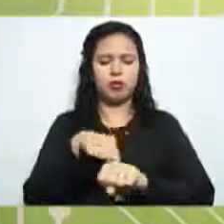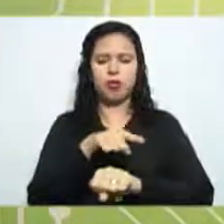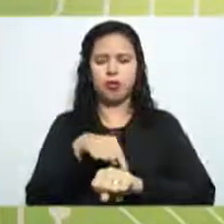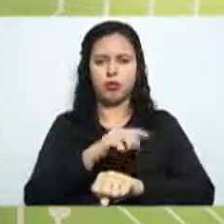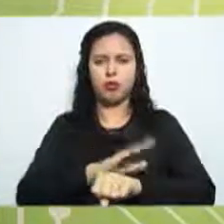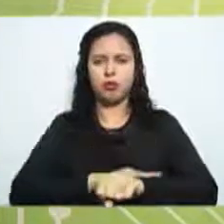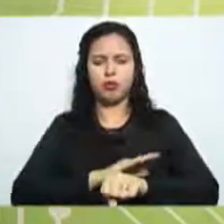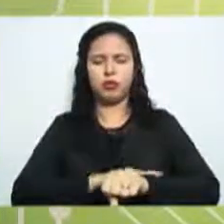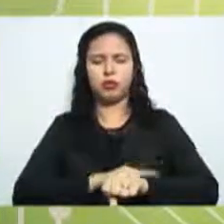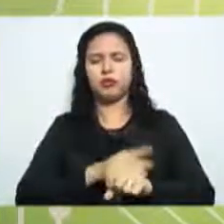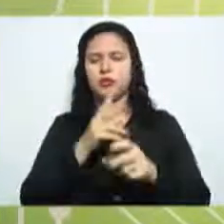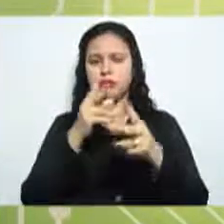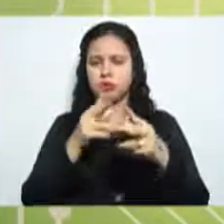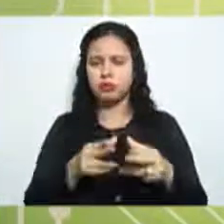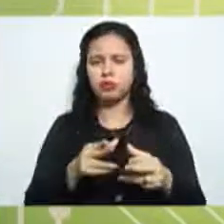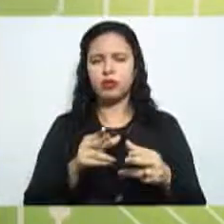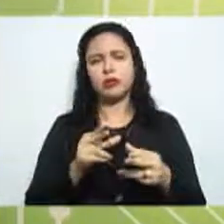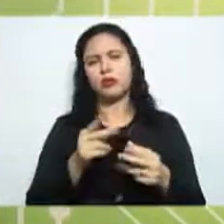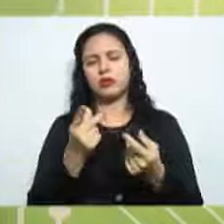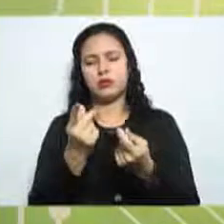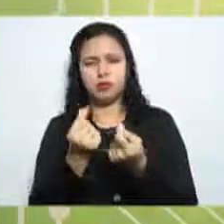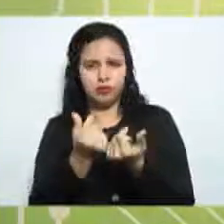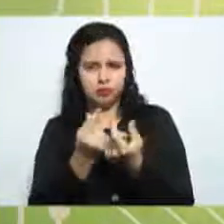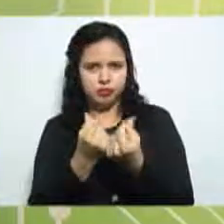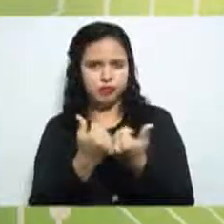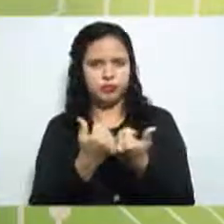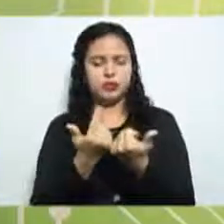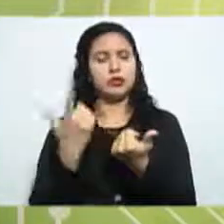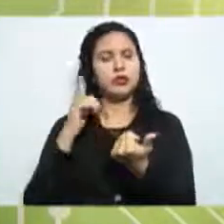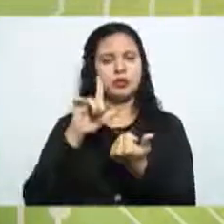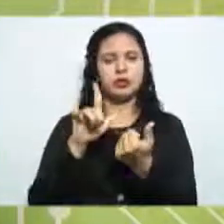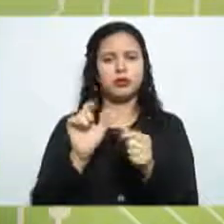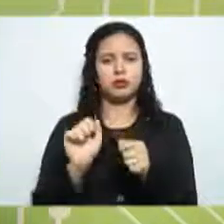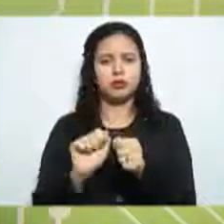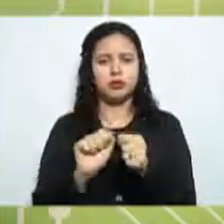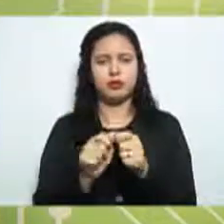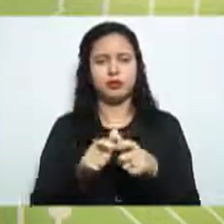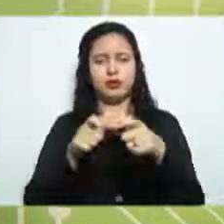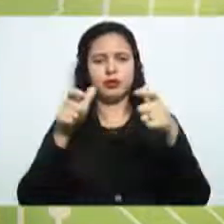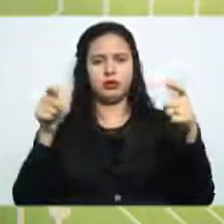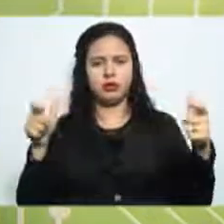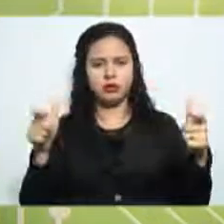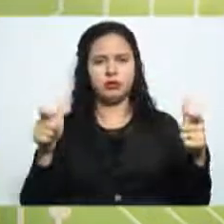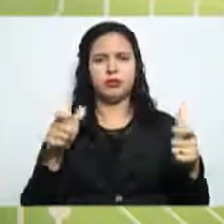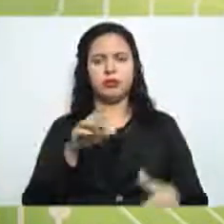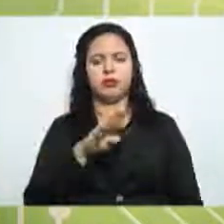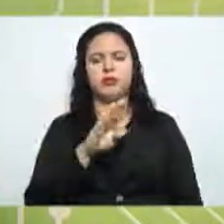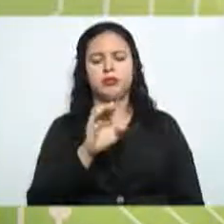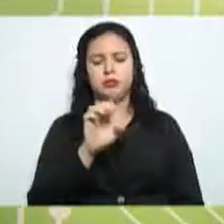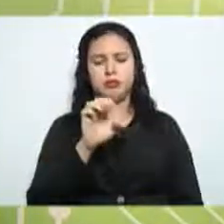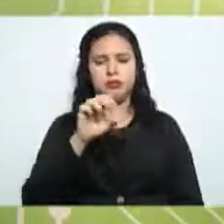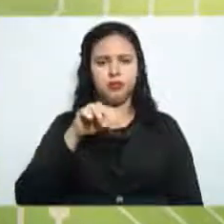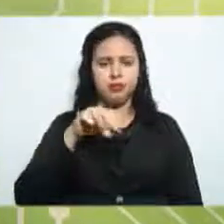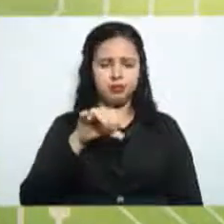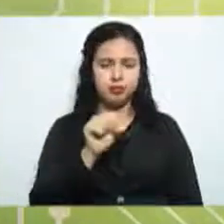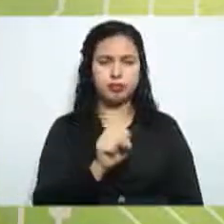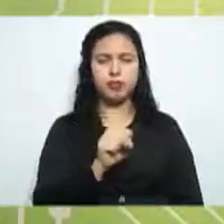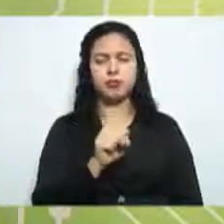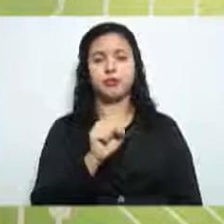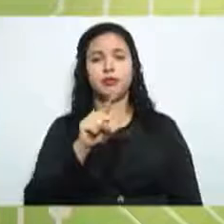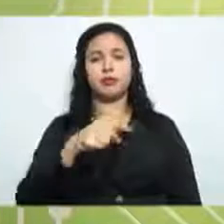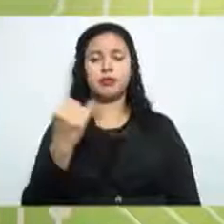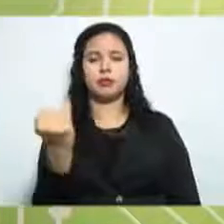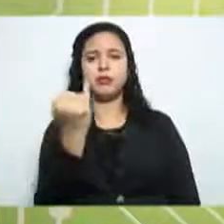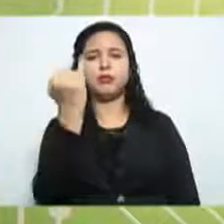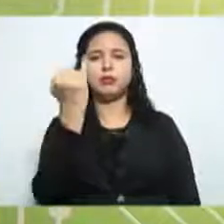ou em volume de capital envolvido, a gente consegue produzir uma quantidade maior de bens. Isso é muito importante para a